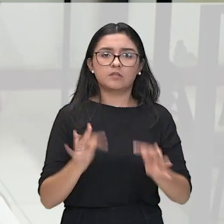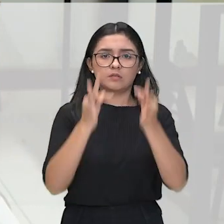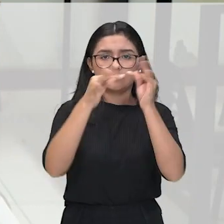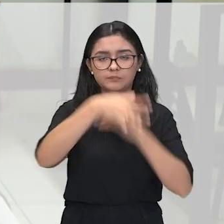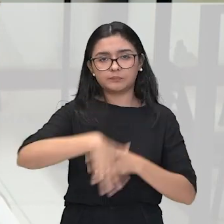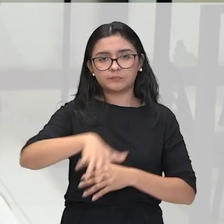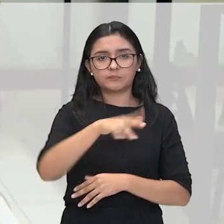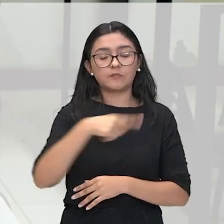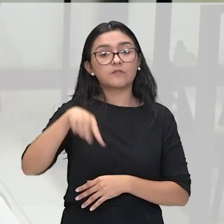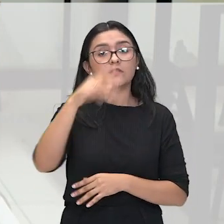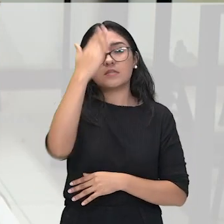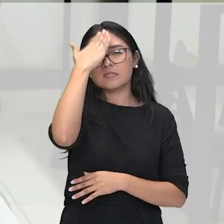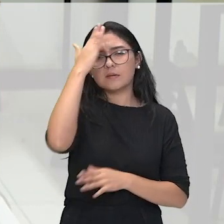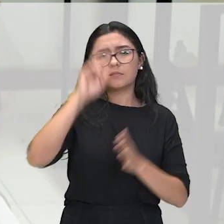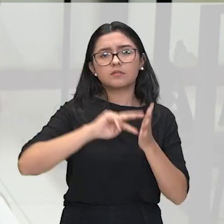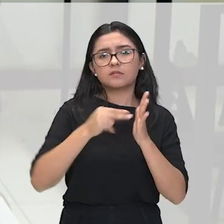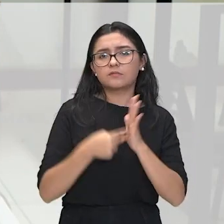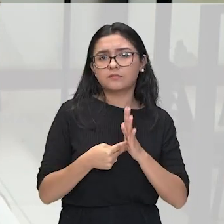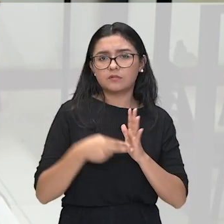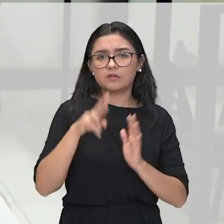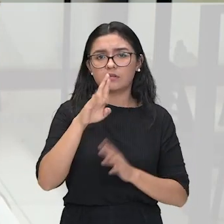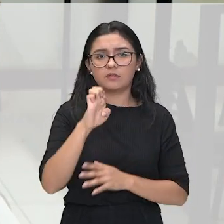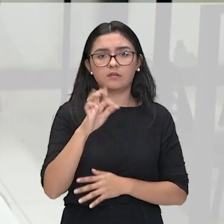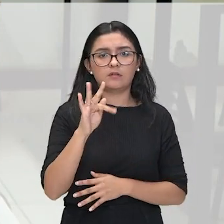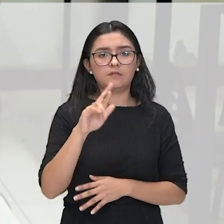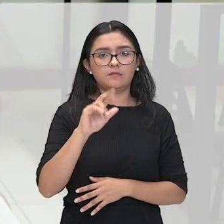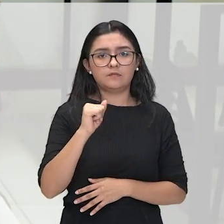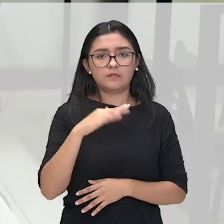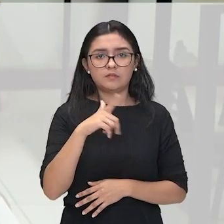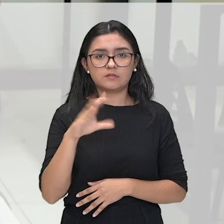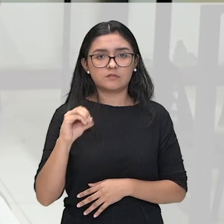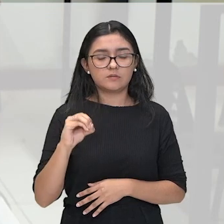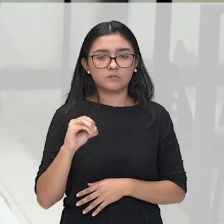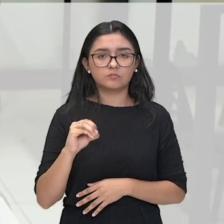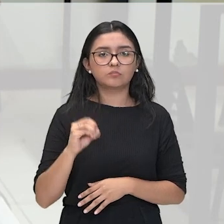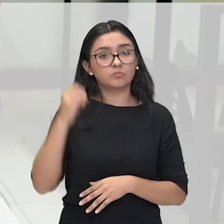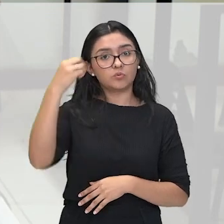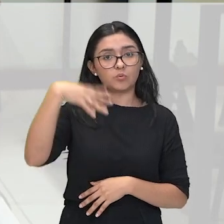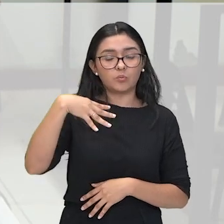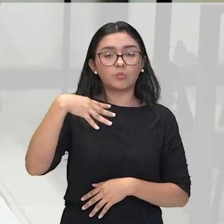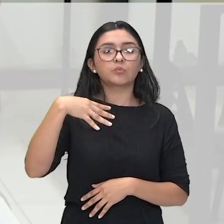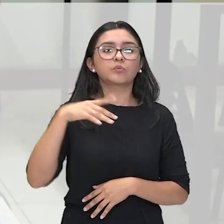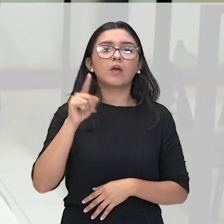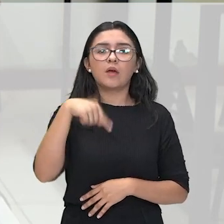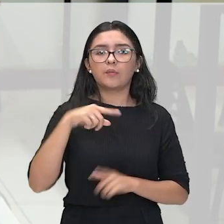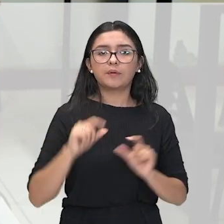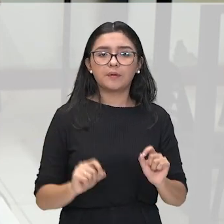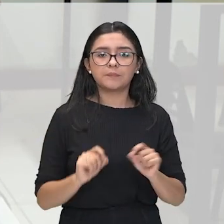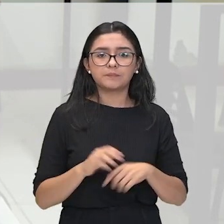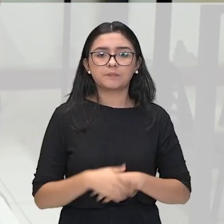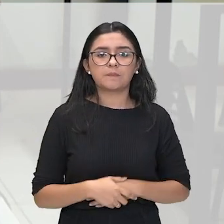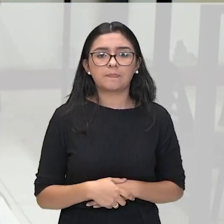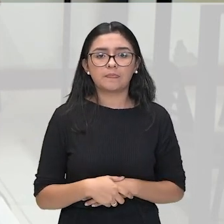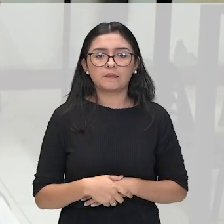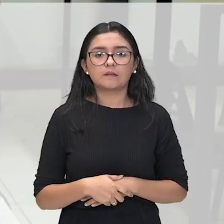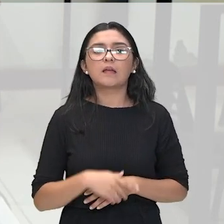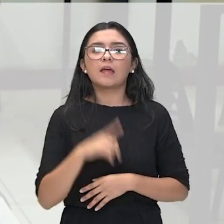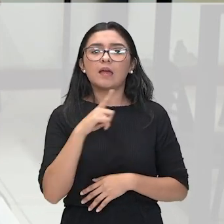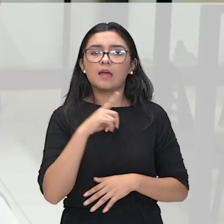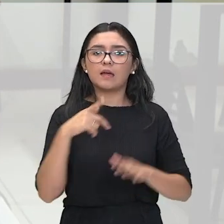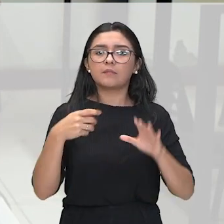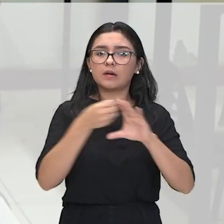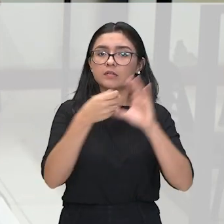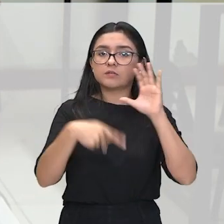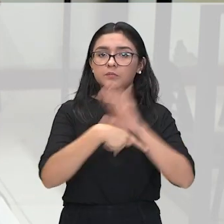E você sabe o que se trata a refração da luz? A refração da luz é a propriedade que a luz tem